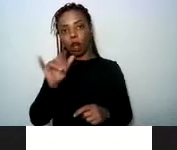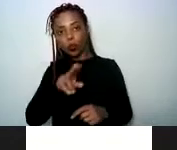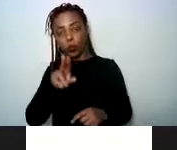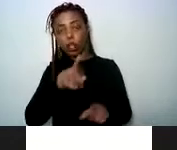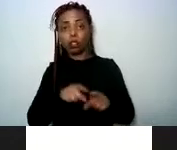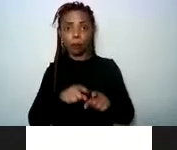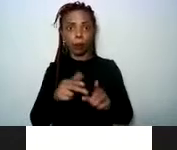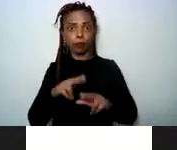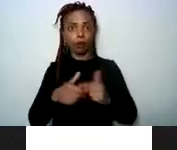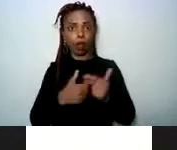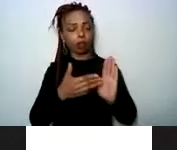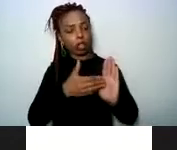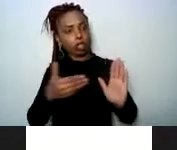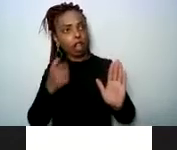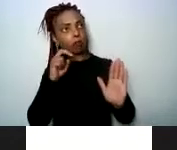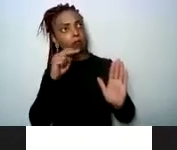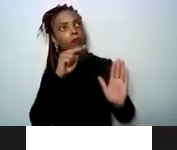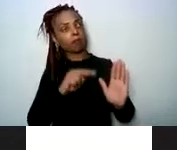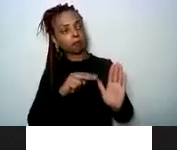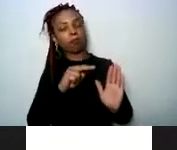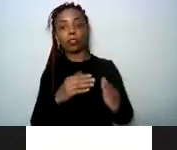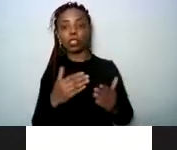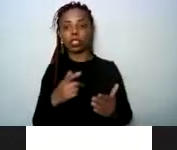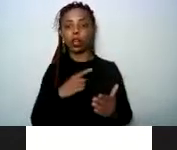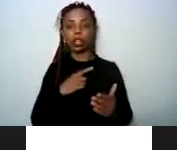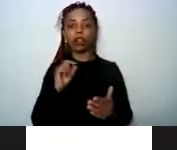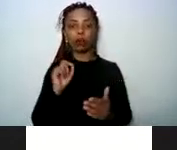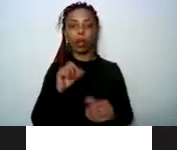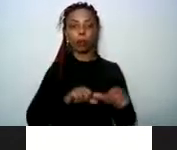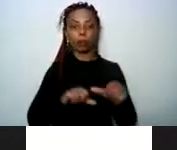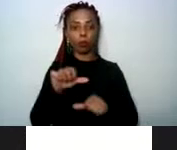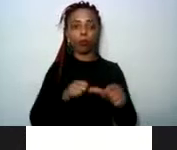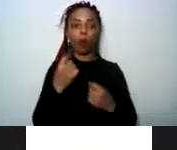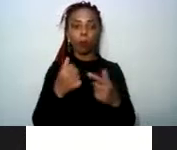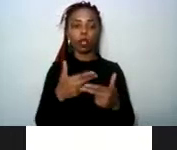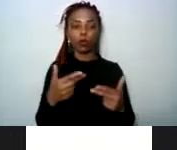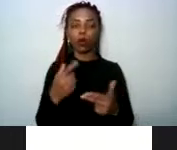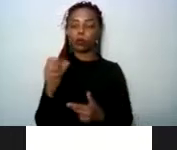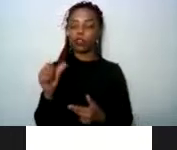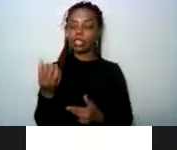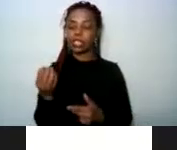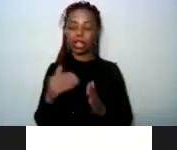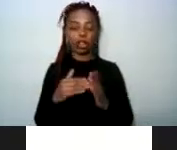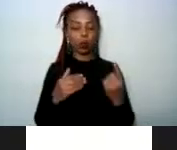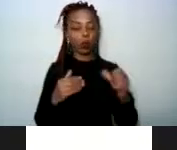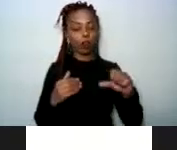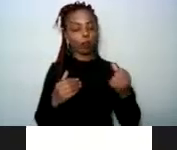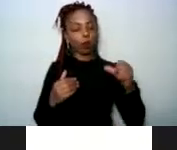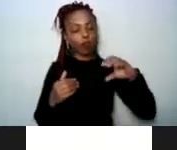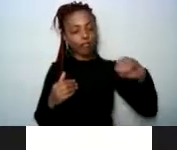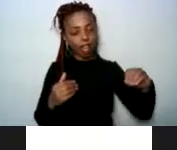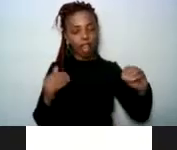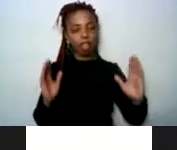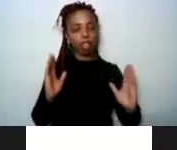Então, ela sofreu algumas intervenções pontuais de 60 a 90, baseadas no próprio uso interno, questões de ar